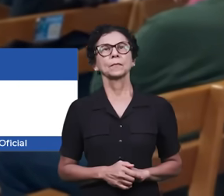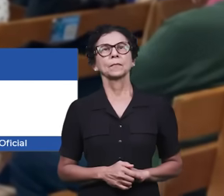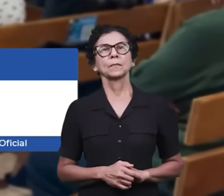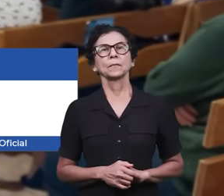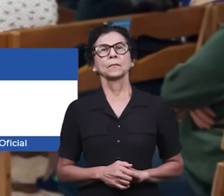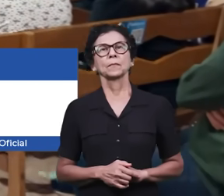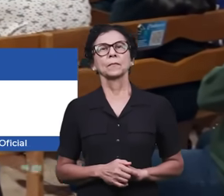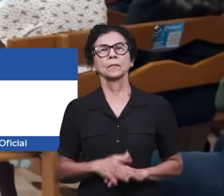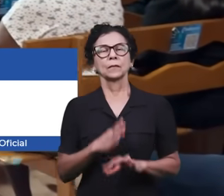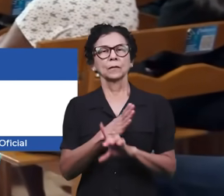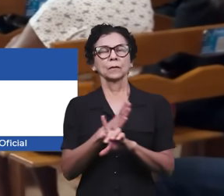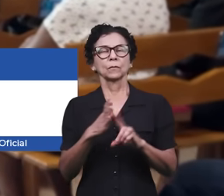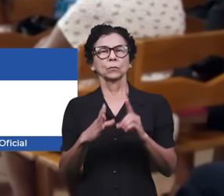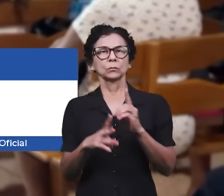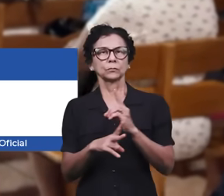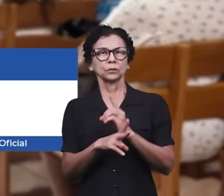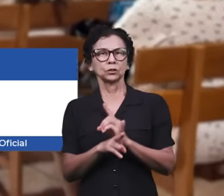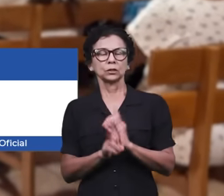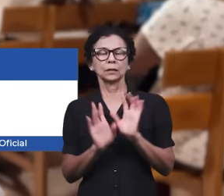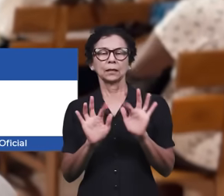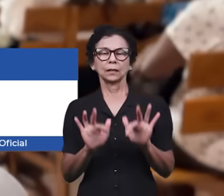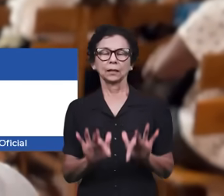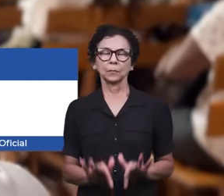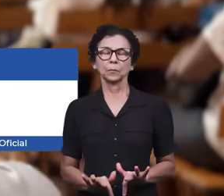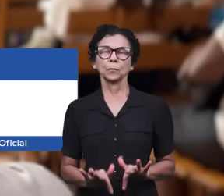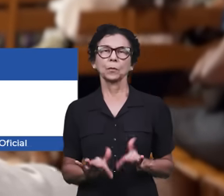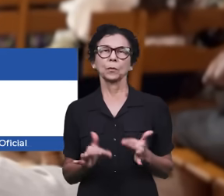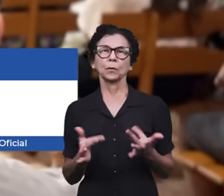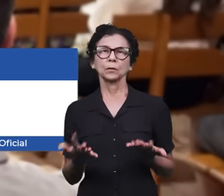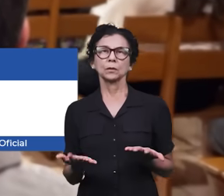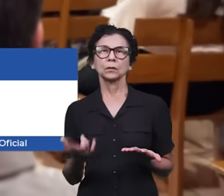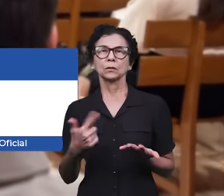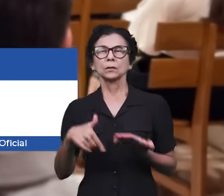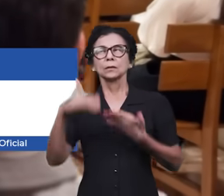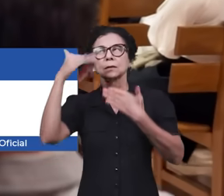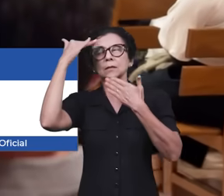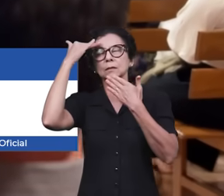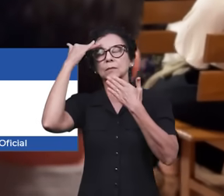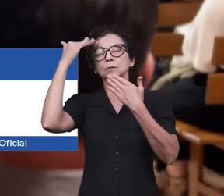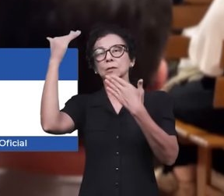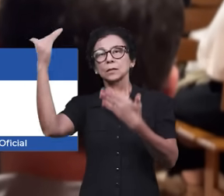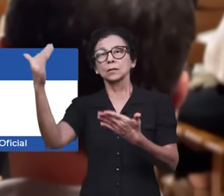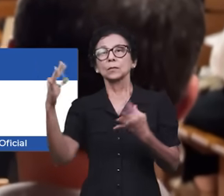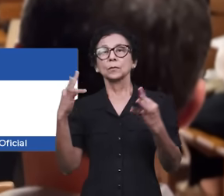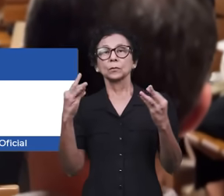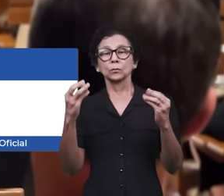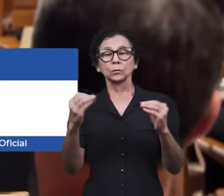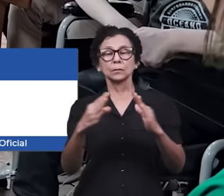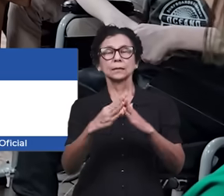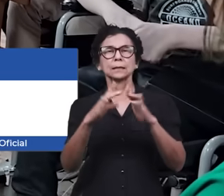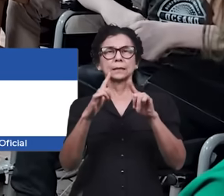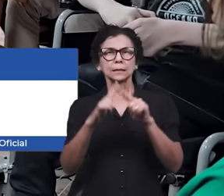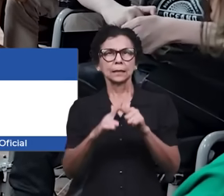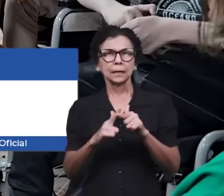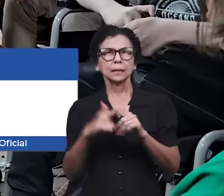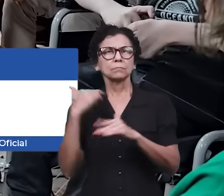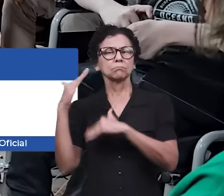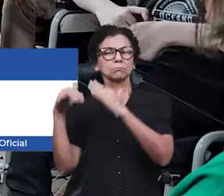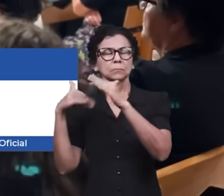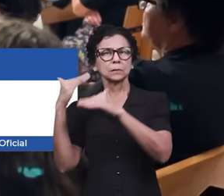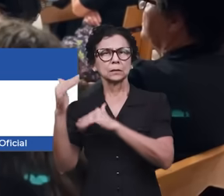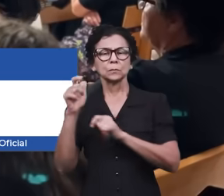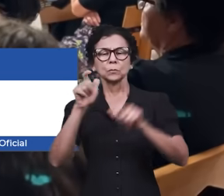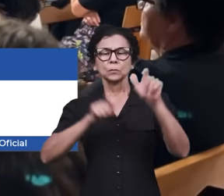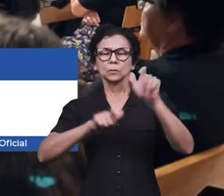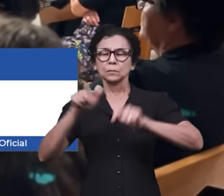de encerrar uma vigília de glorificação ao Senhor pelo crescimento, né, das igrejas, as